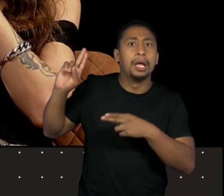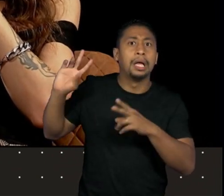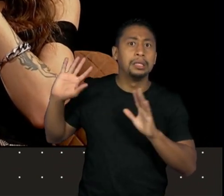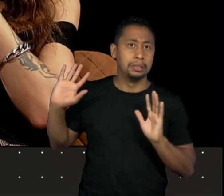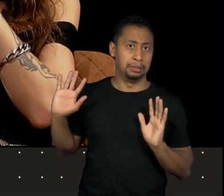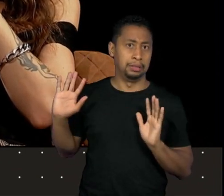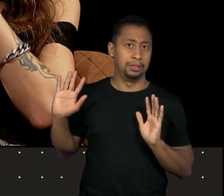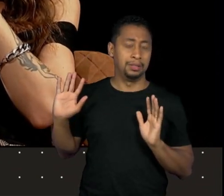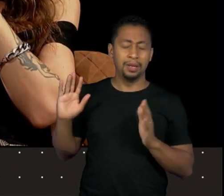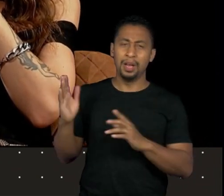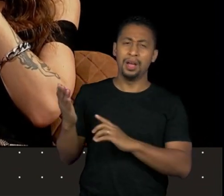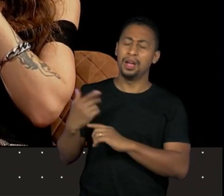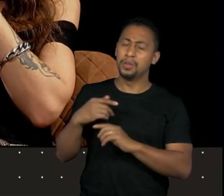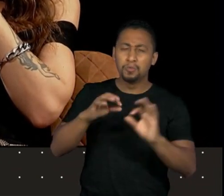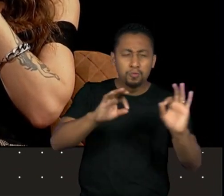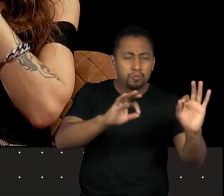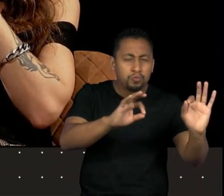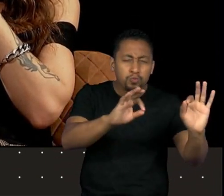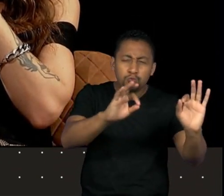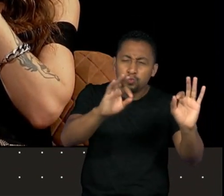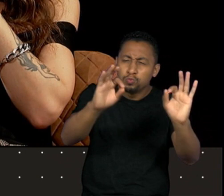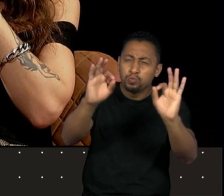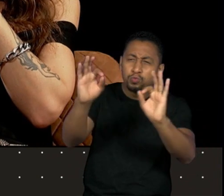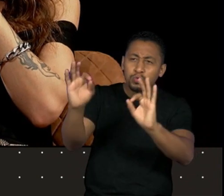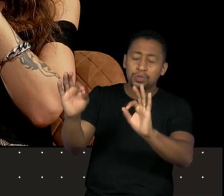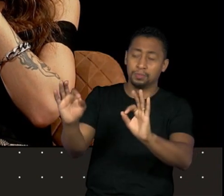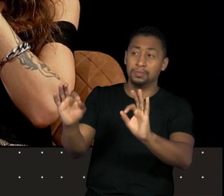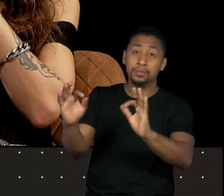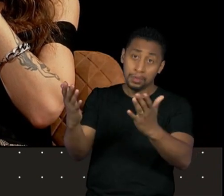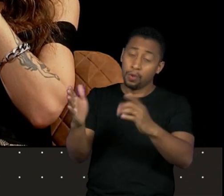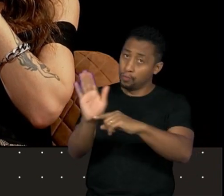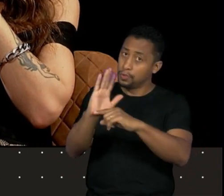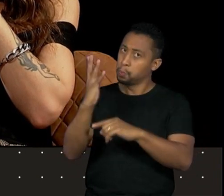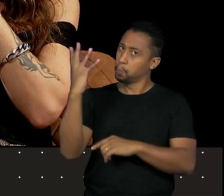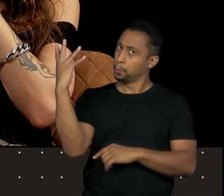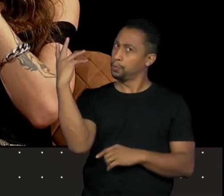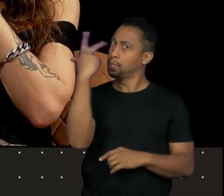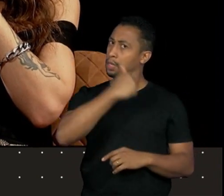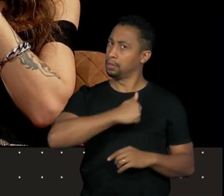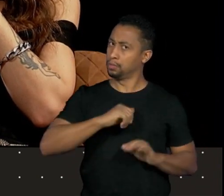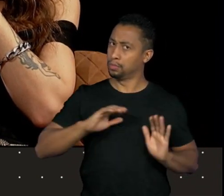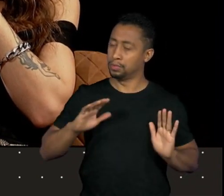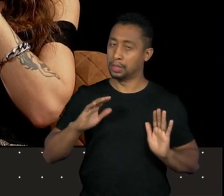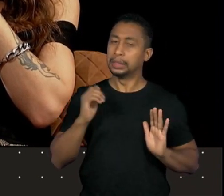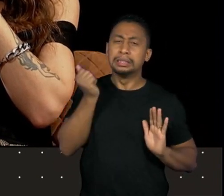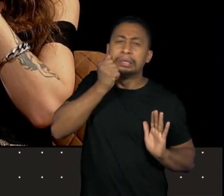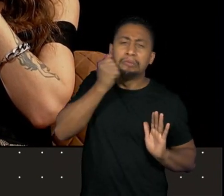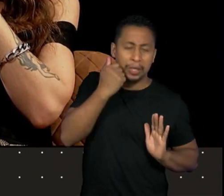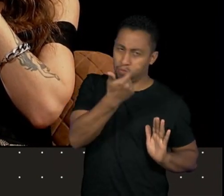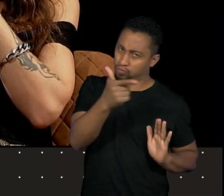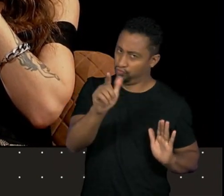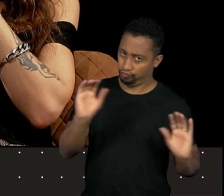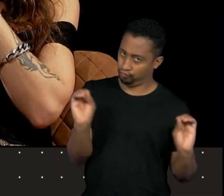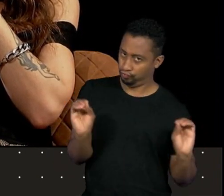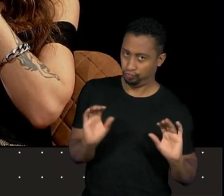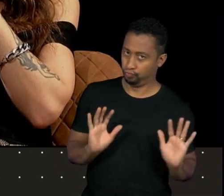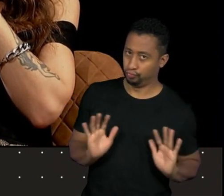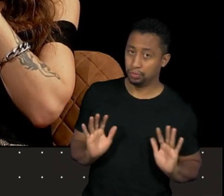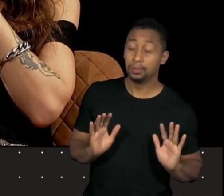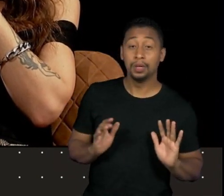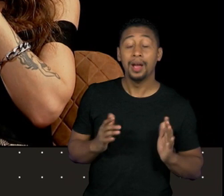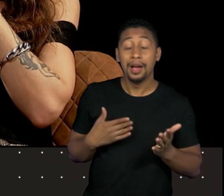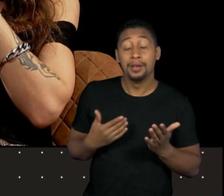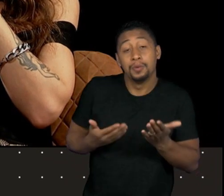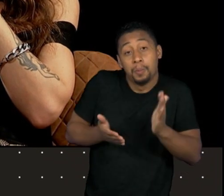vídeo era lindo, zero vulgaridade. E aí eu propus a ela que a